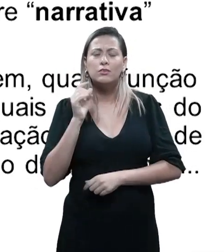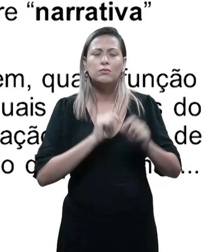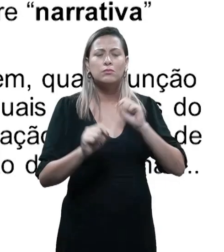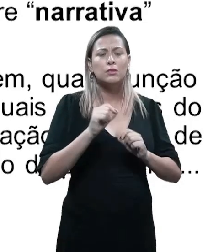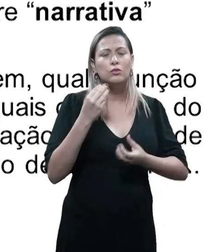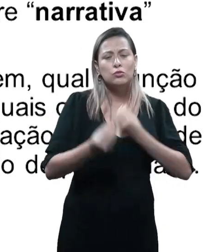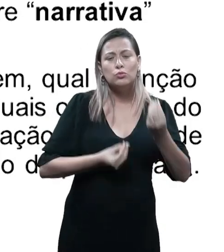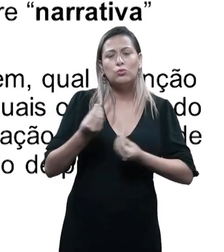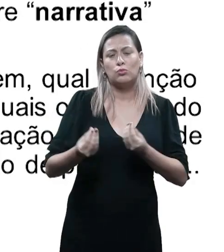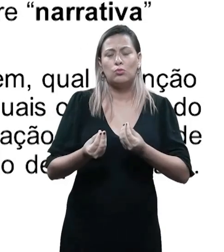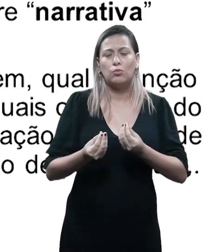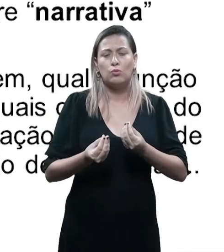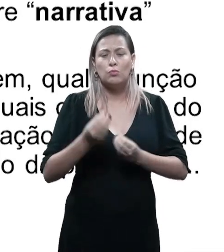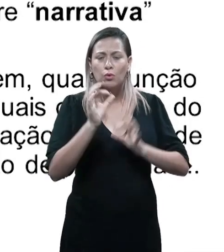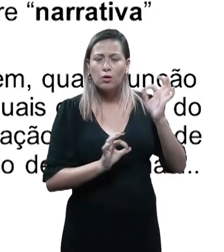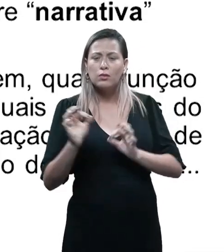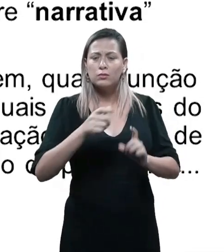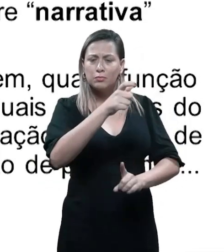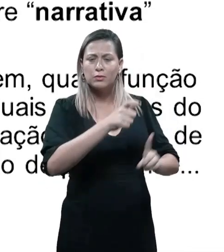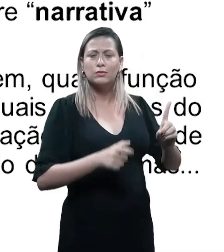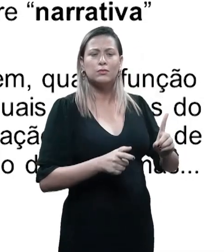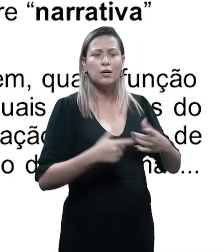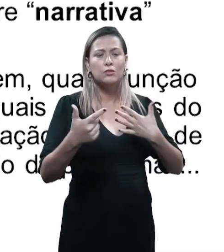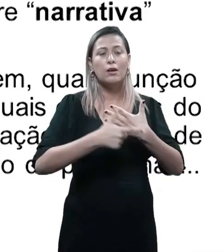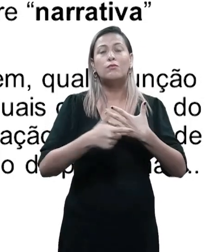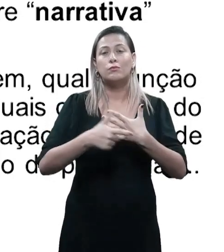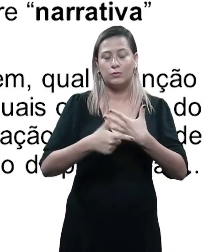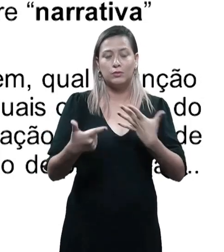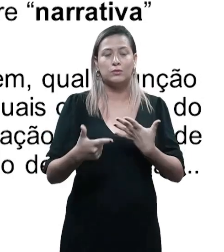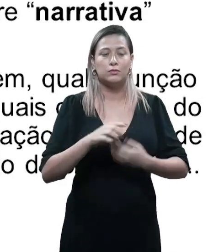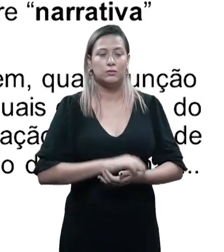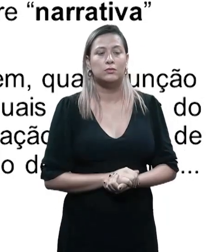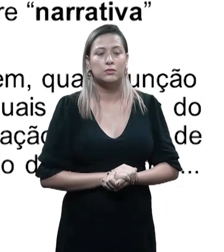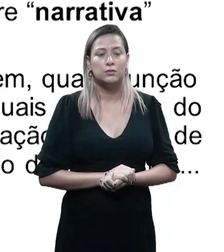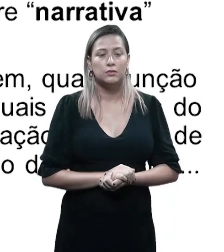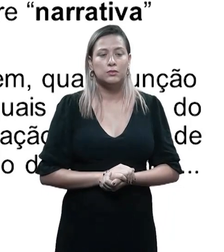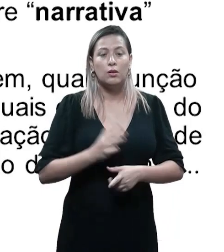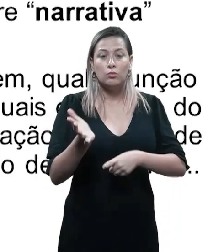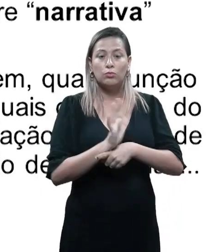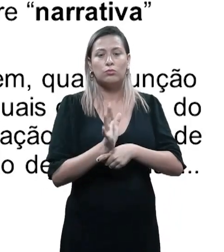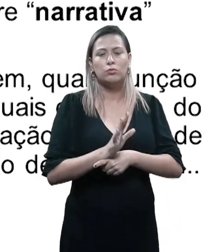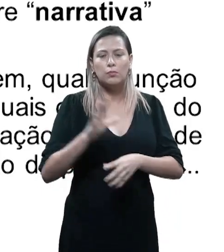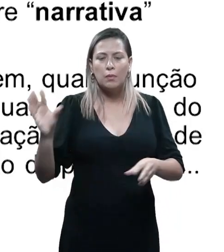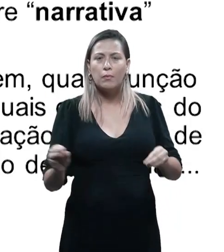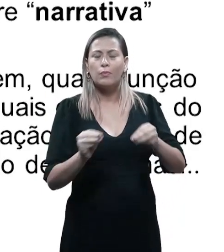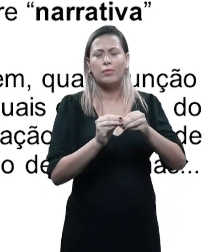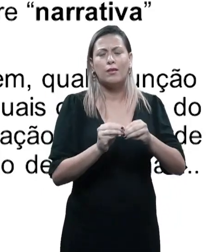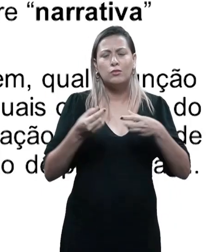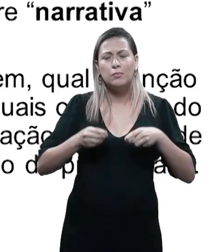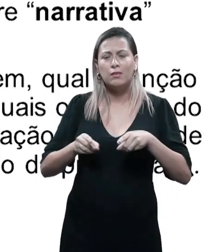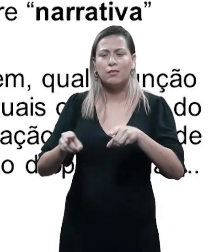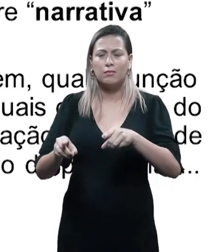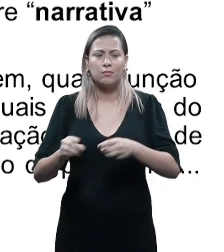você constrói uma personagem? Qual a função do flashback? Como se dá uma montagem